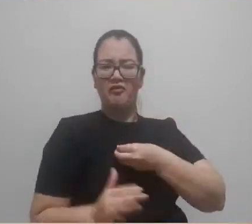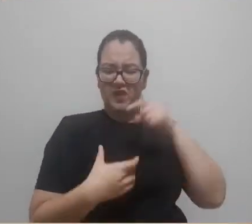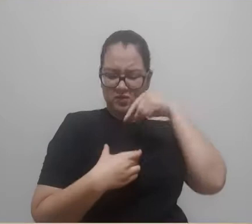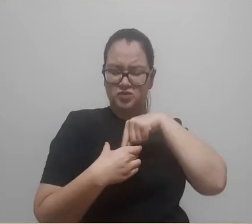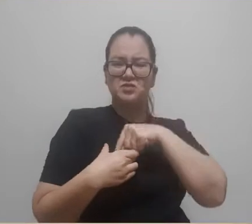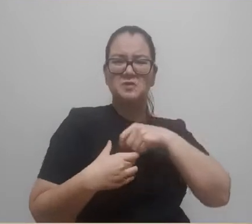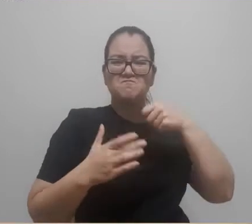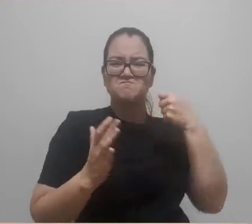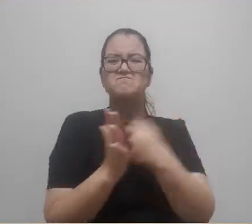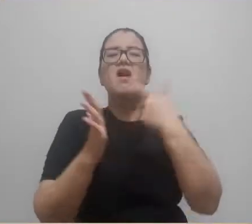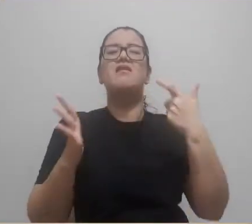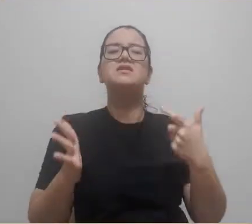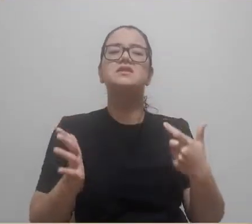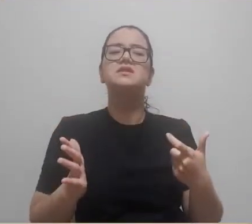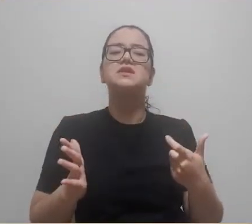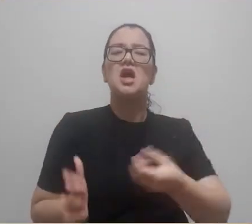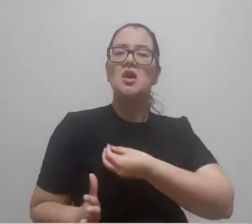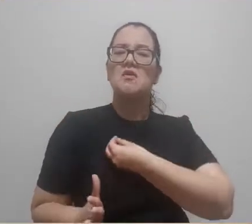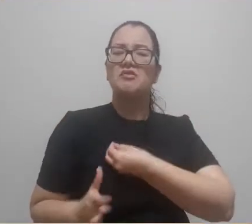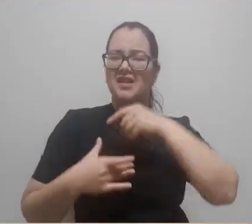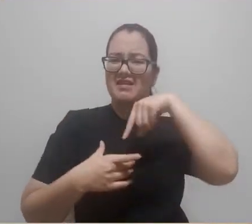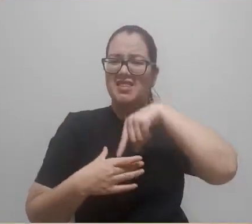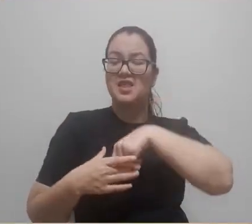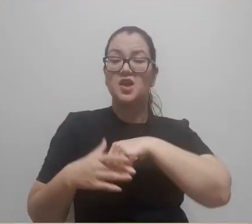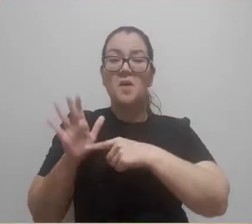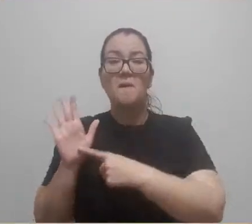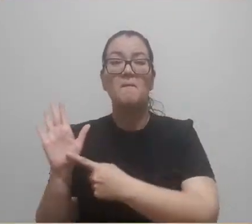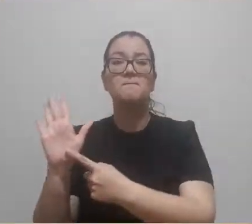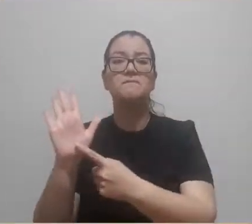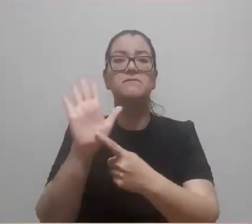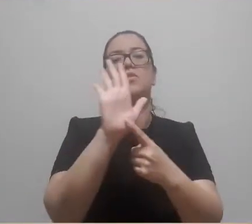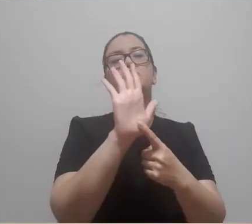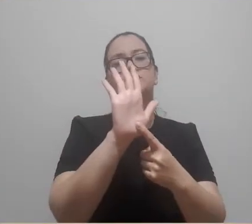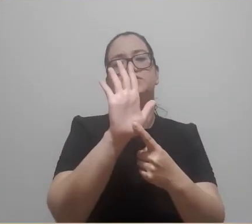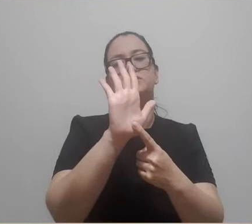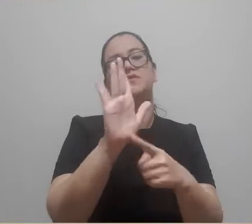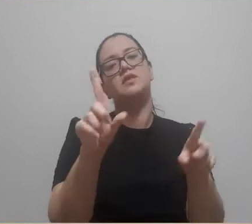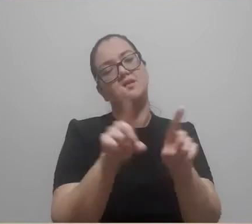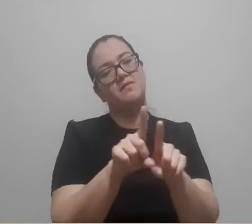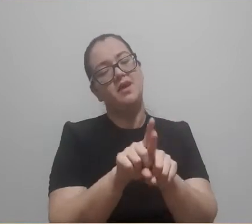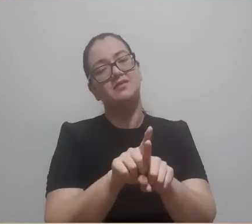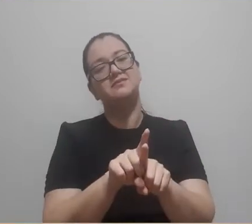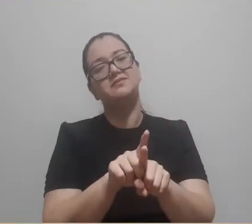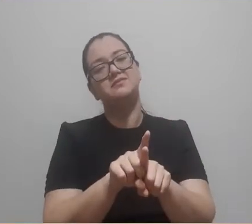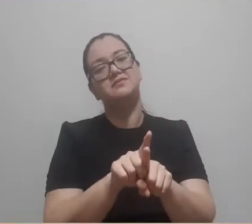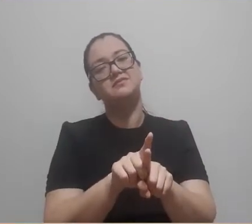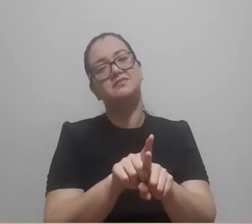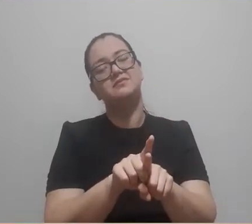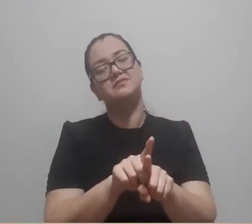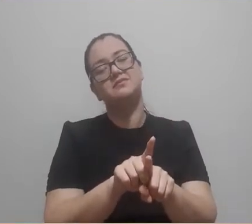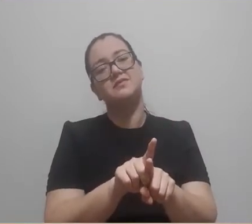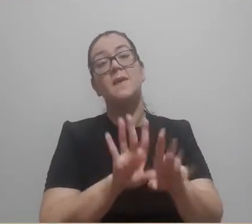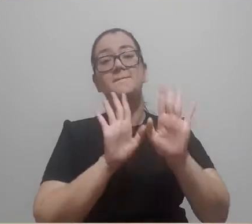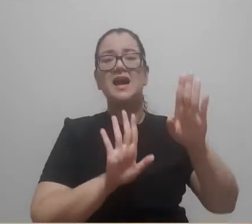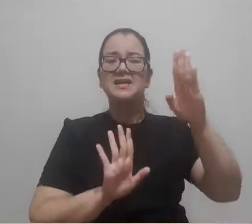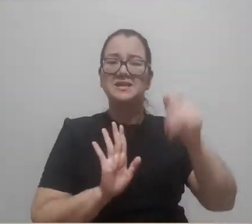impactada, que esse impacto, essa transformação interior se evidencie exteriormente. Mas eles, além